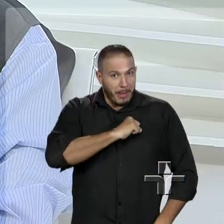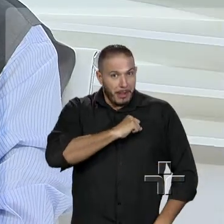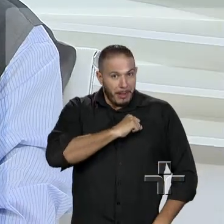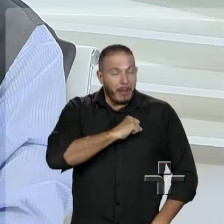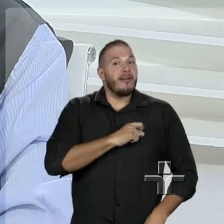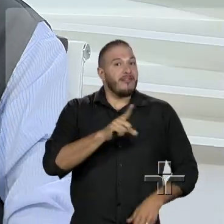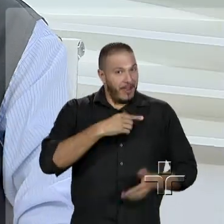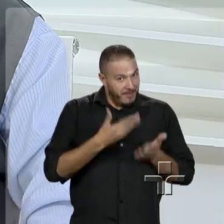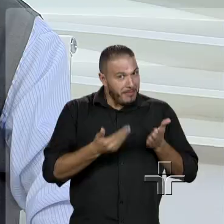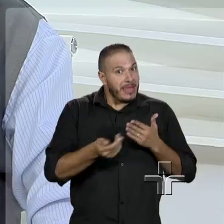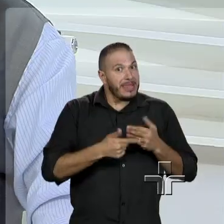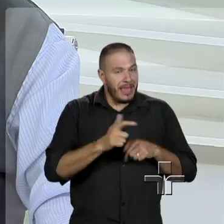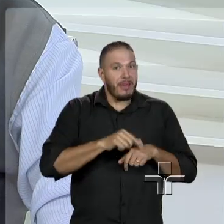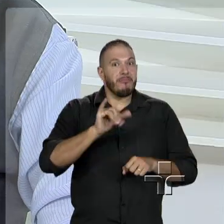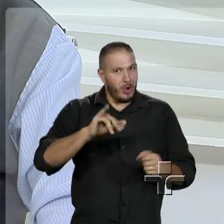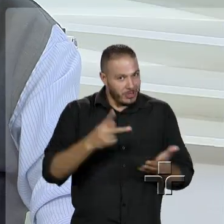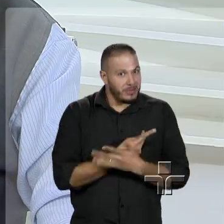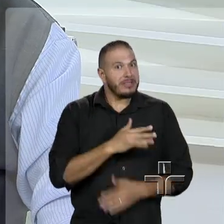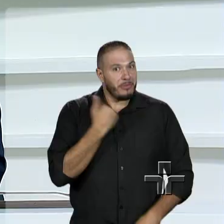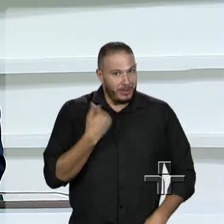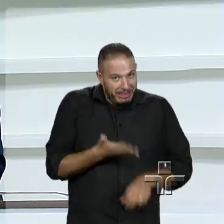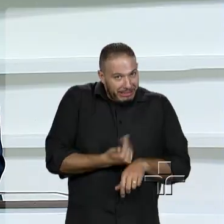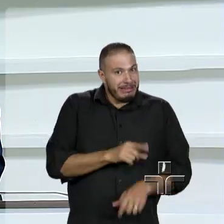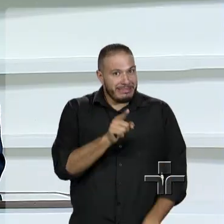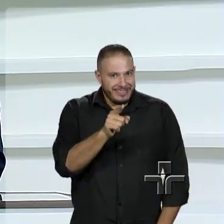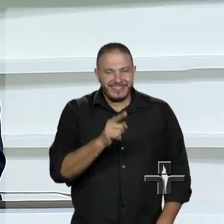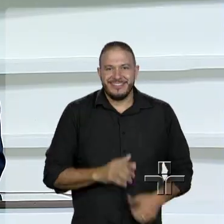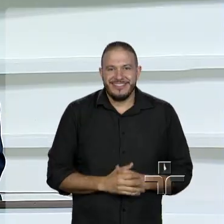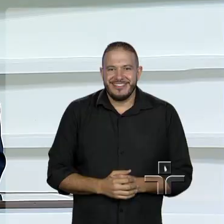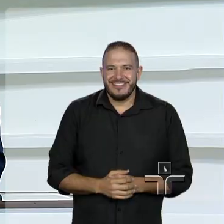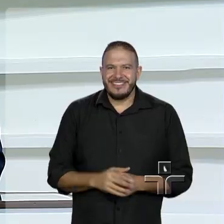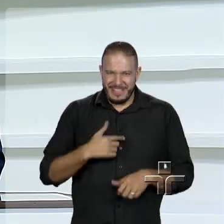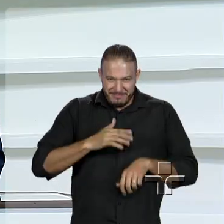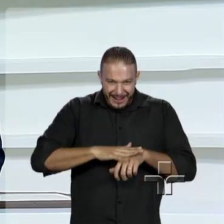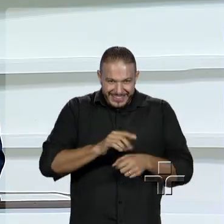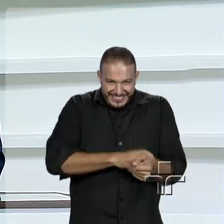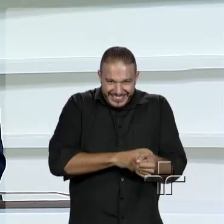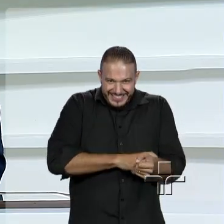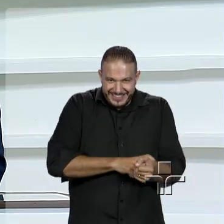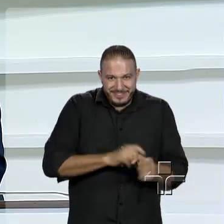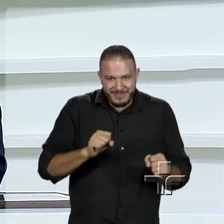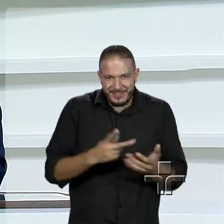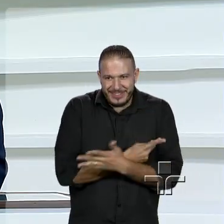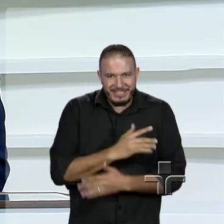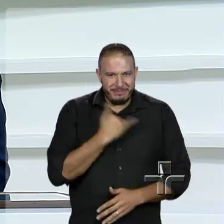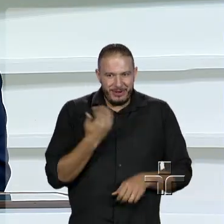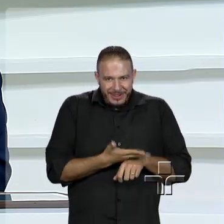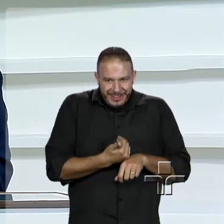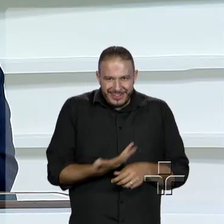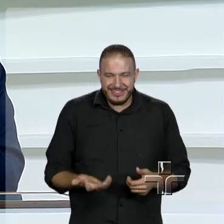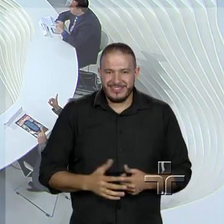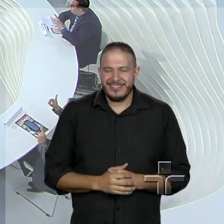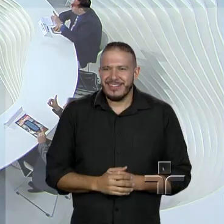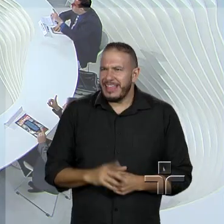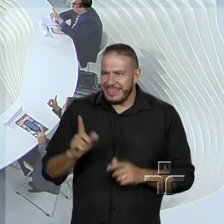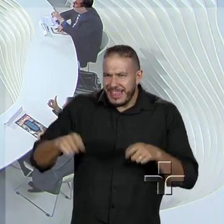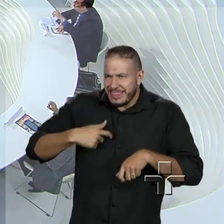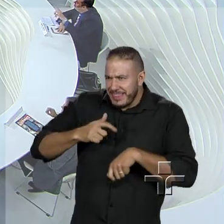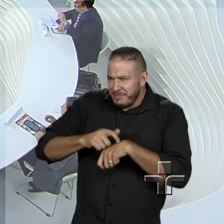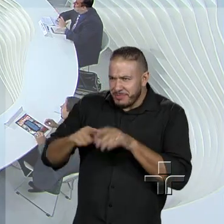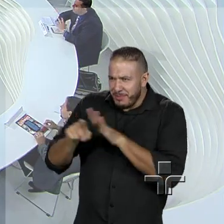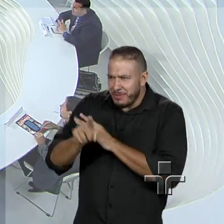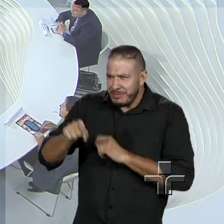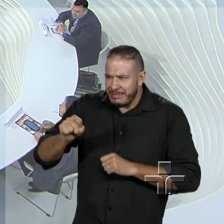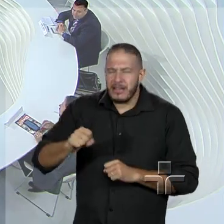O esporte é mortal. É demais estressante. Dá tempo de uma pergunta sobre a Petrobras? Dá sim,